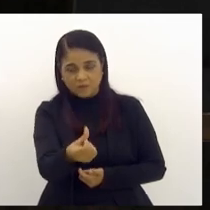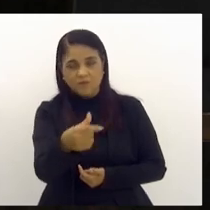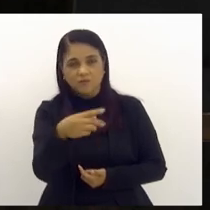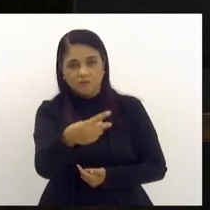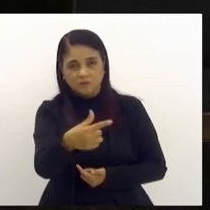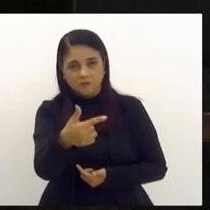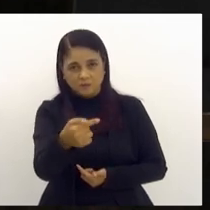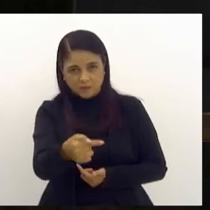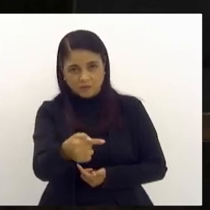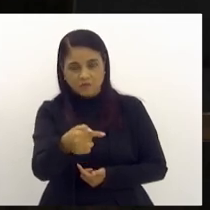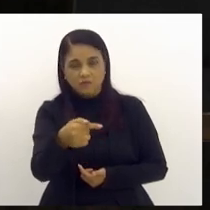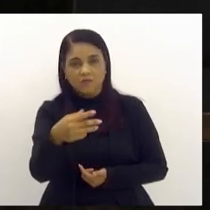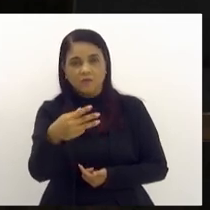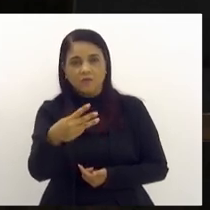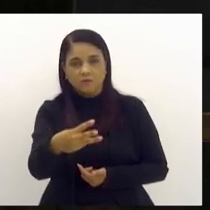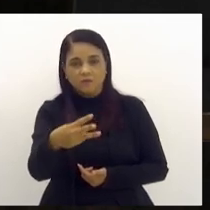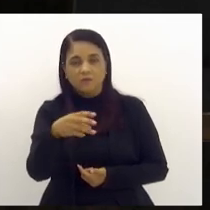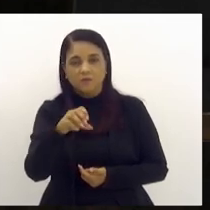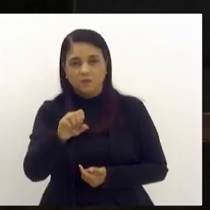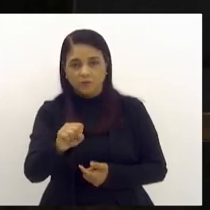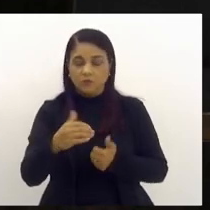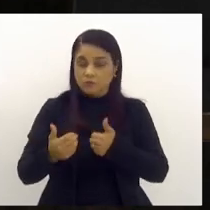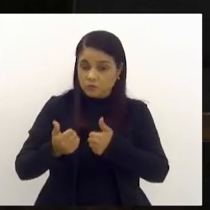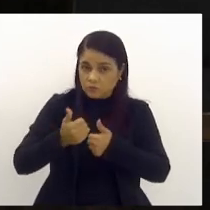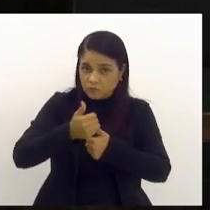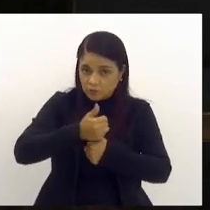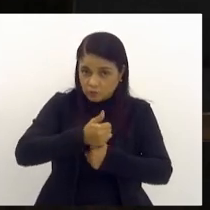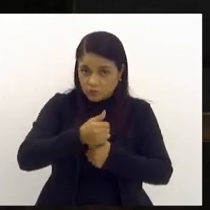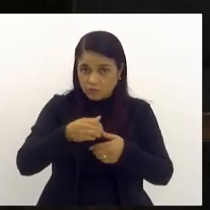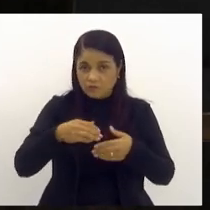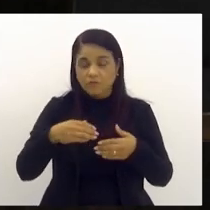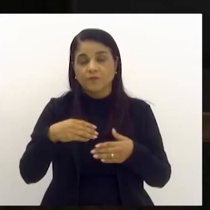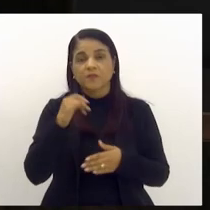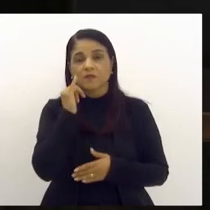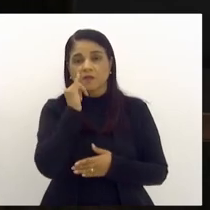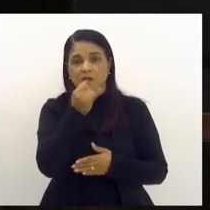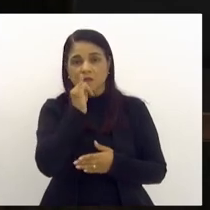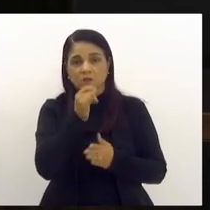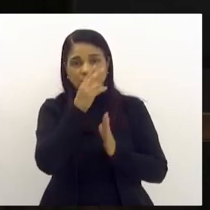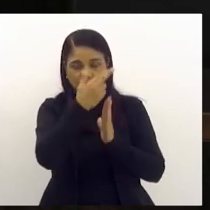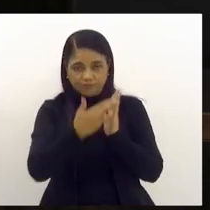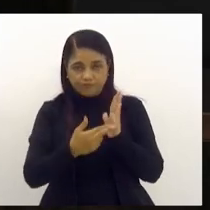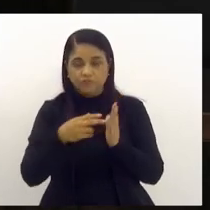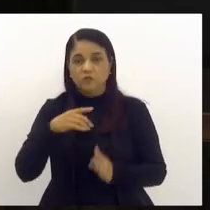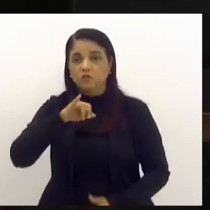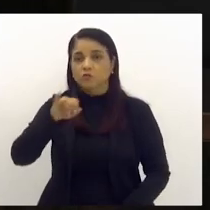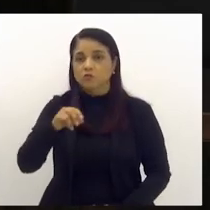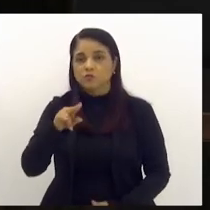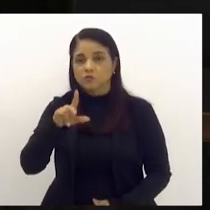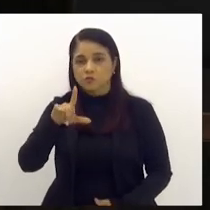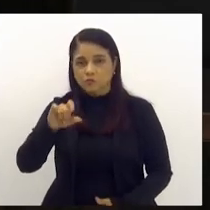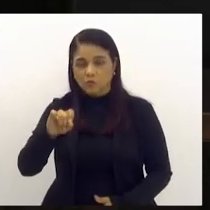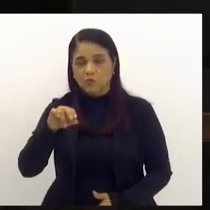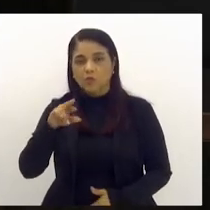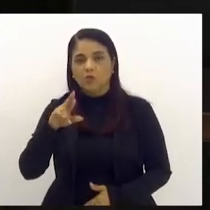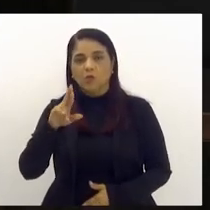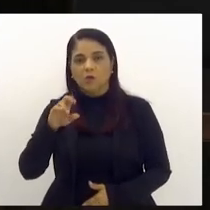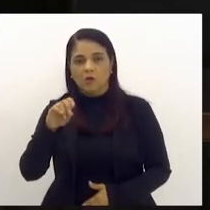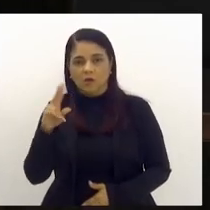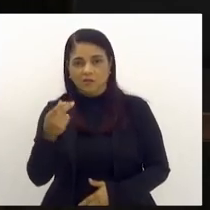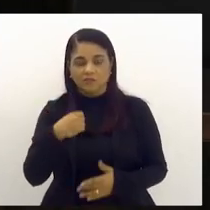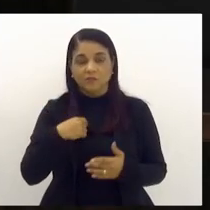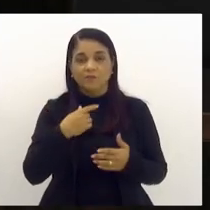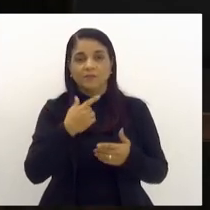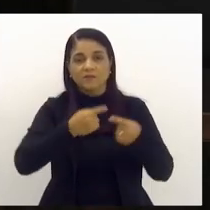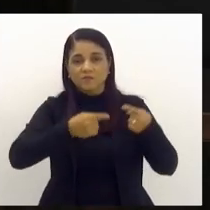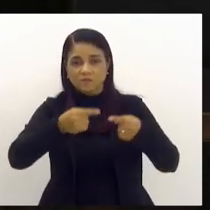37, 38, concluindo por substitutivo. Relator, deputado Júlio Rocha. Em discussão. Para discutir. Para